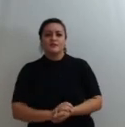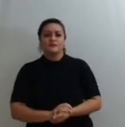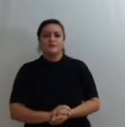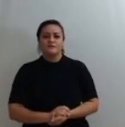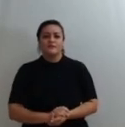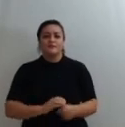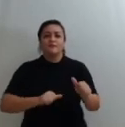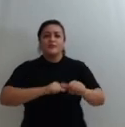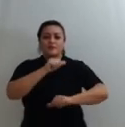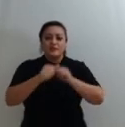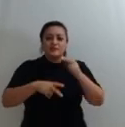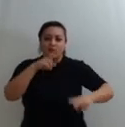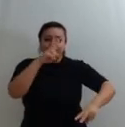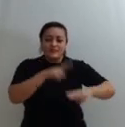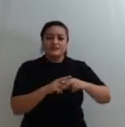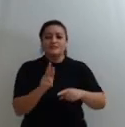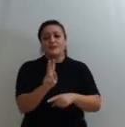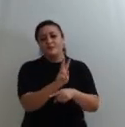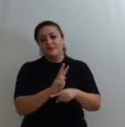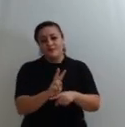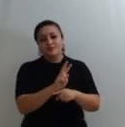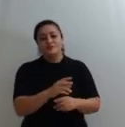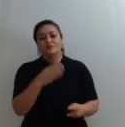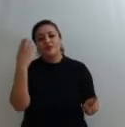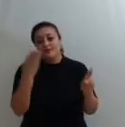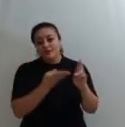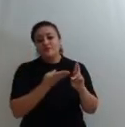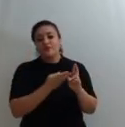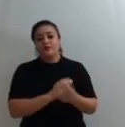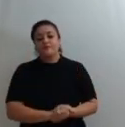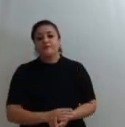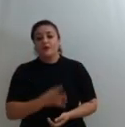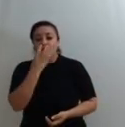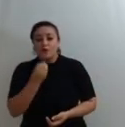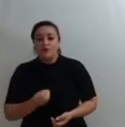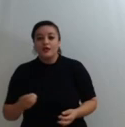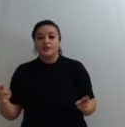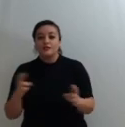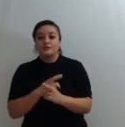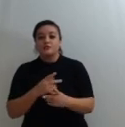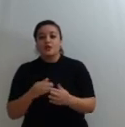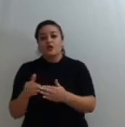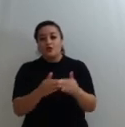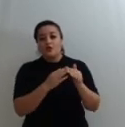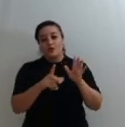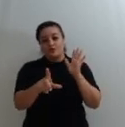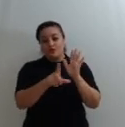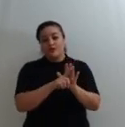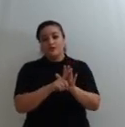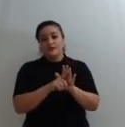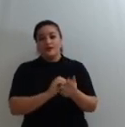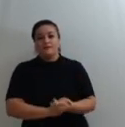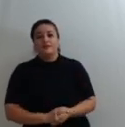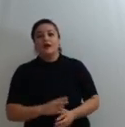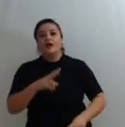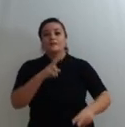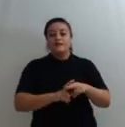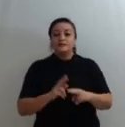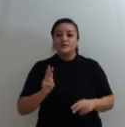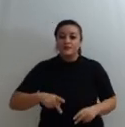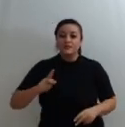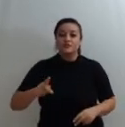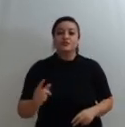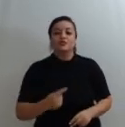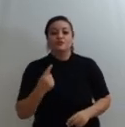do réu. Embora reconheça que, com o advento da referida lei, a liberdade é a regra e que a prisão será mantida somente em último caso,